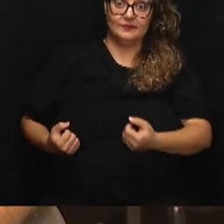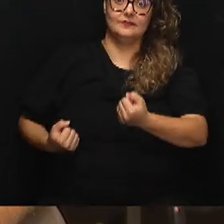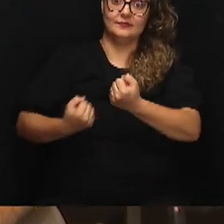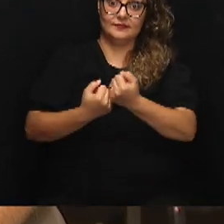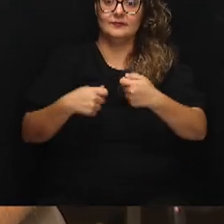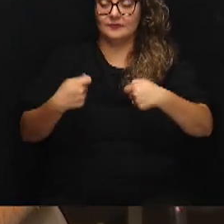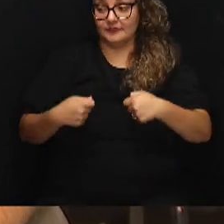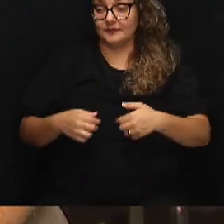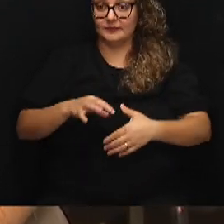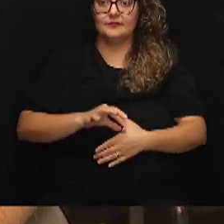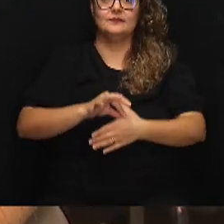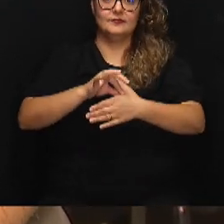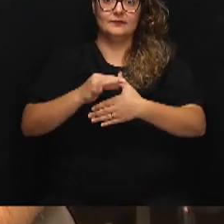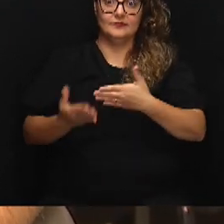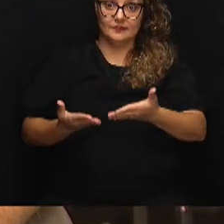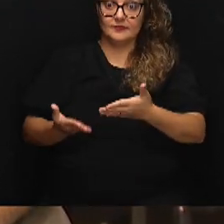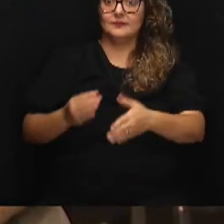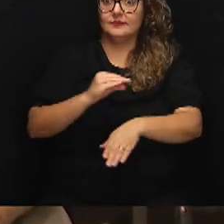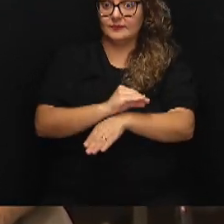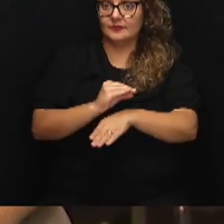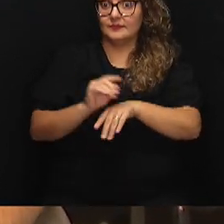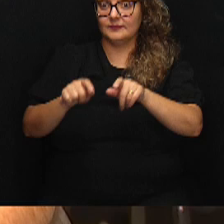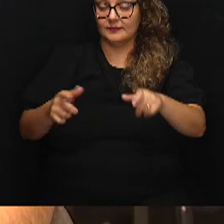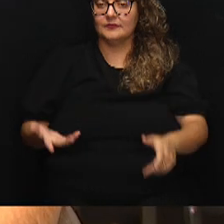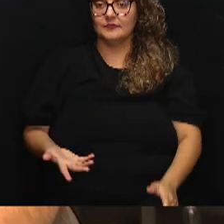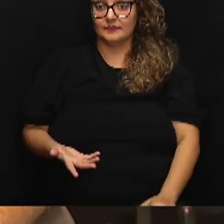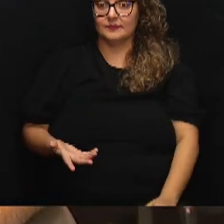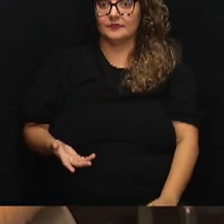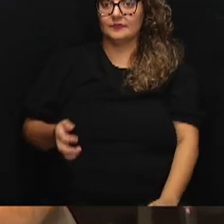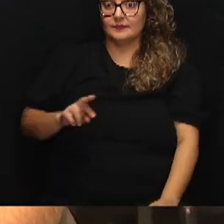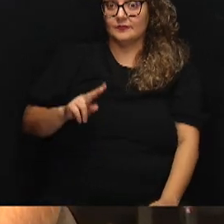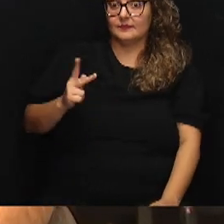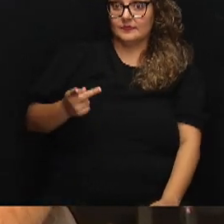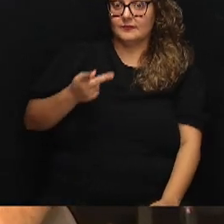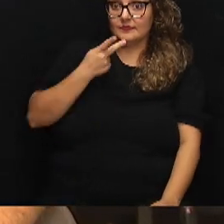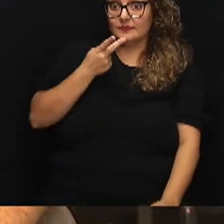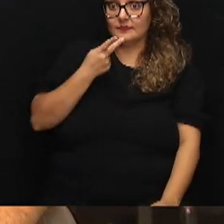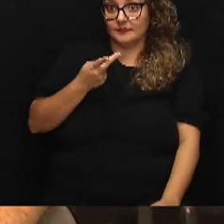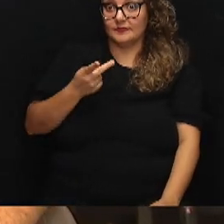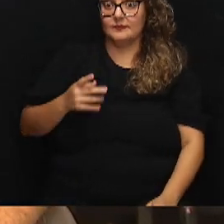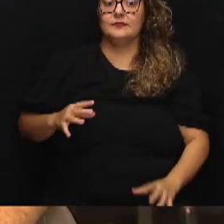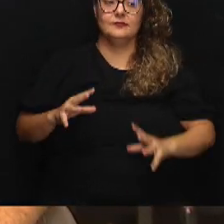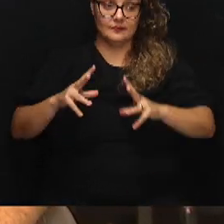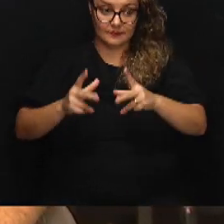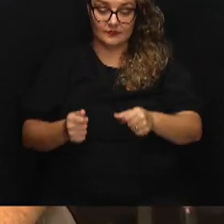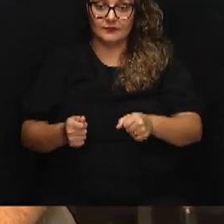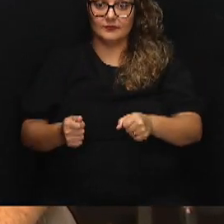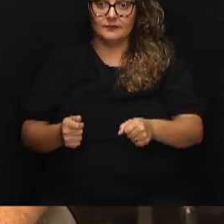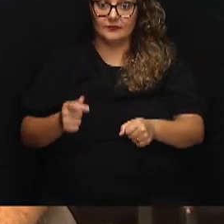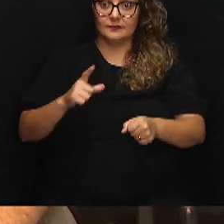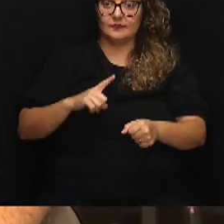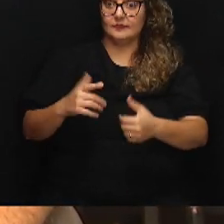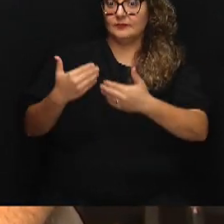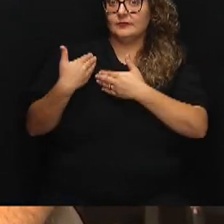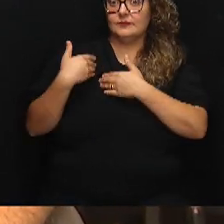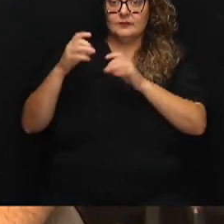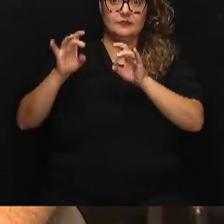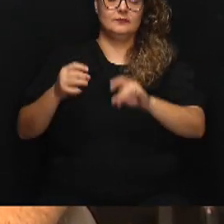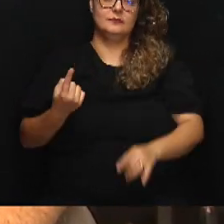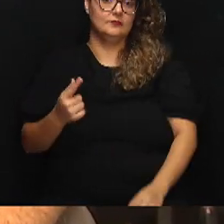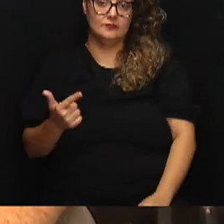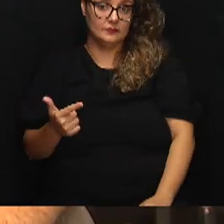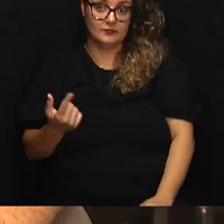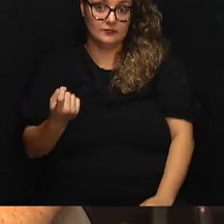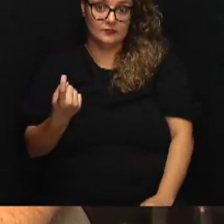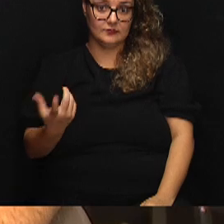para a liderança cuidar das pessoas. Acho que falar hoje de recursos humanos, você está falando do todo, não tem uma responsabilidade específica. Quando eu olho para a